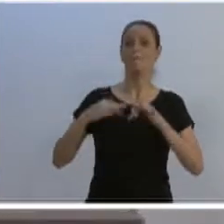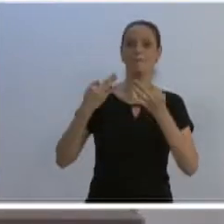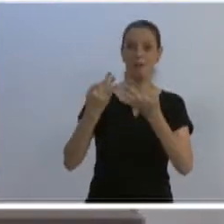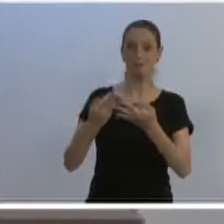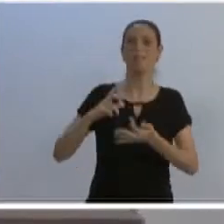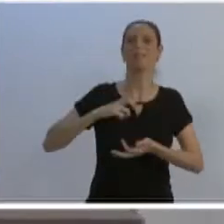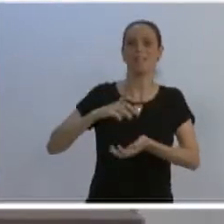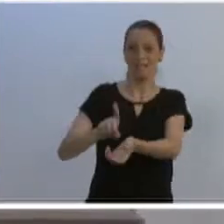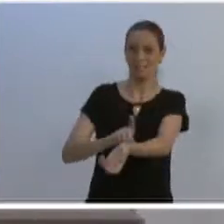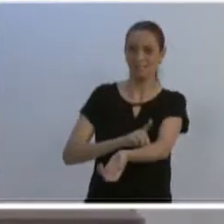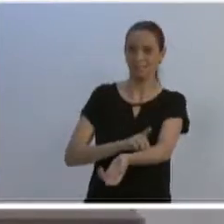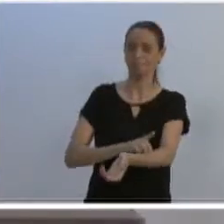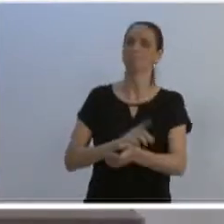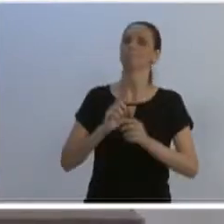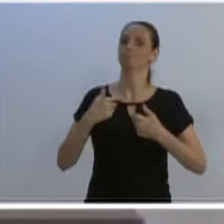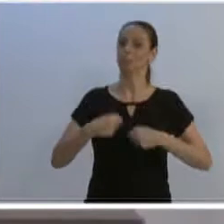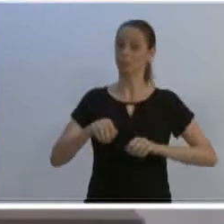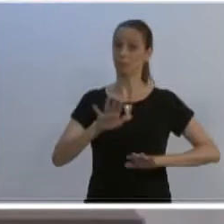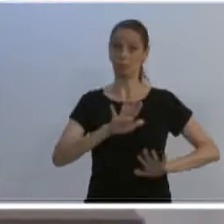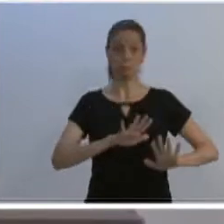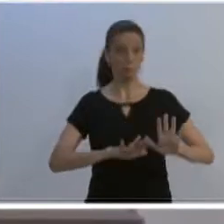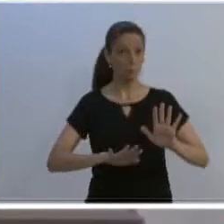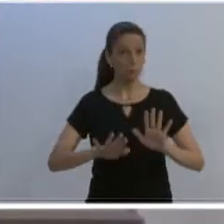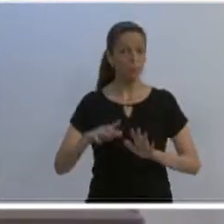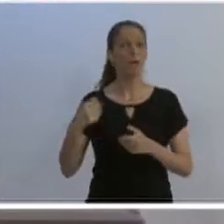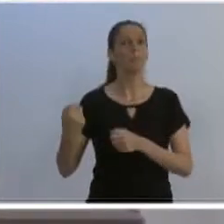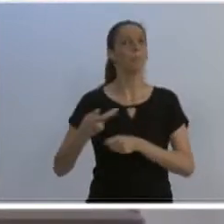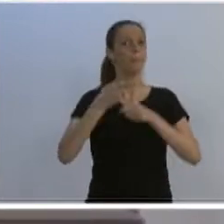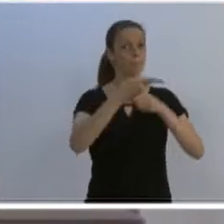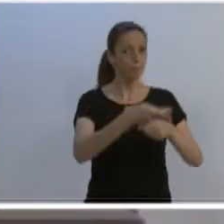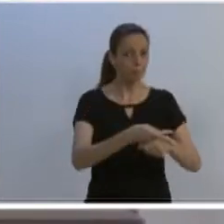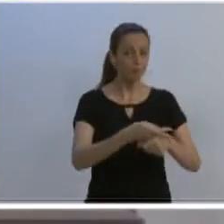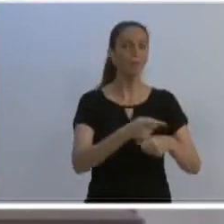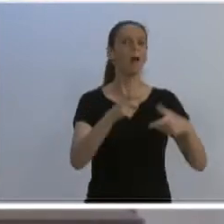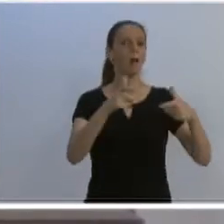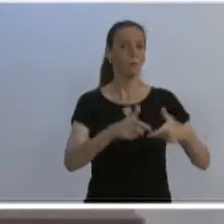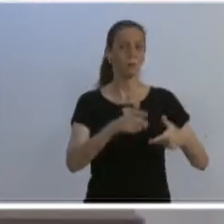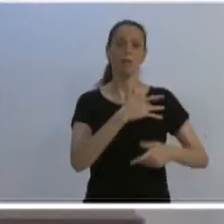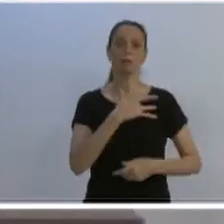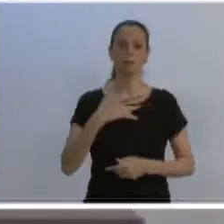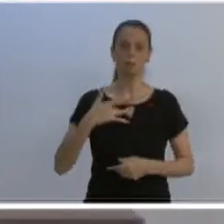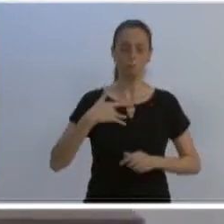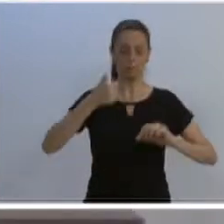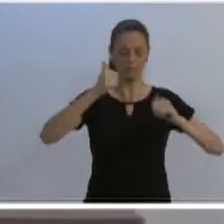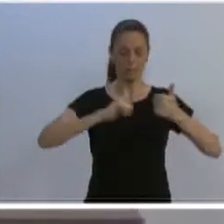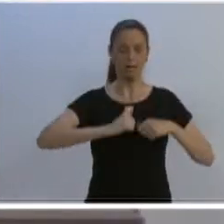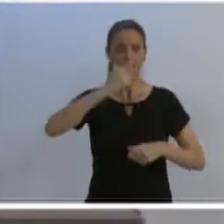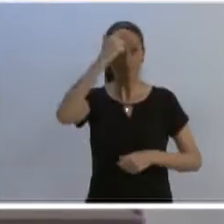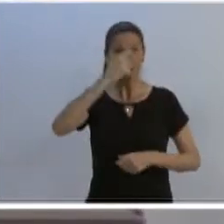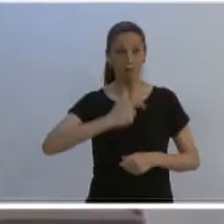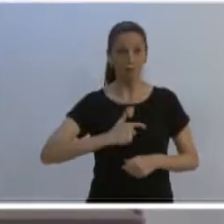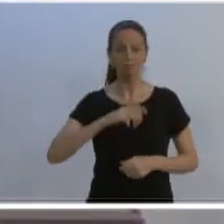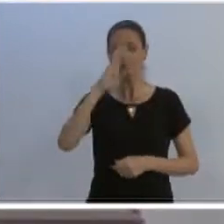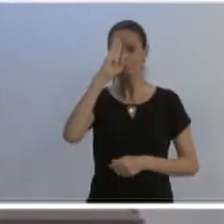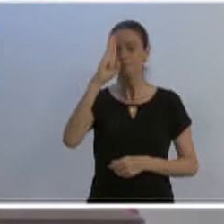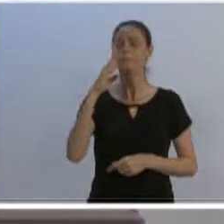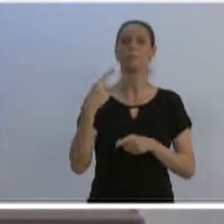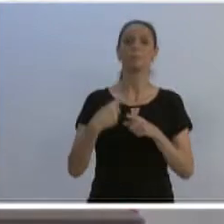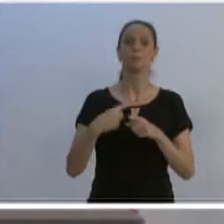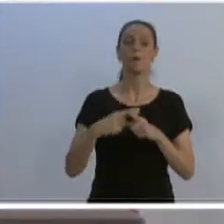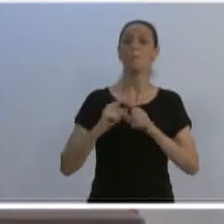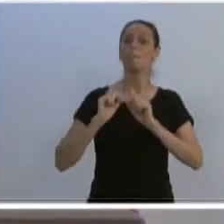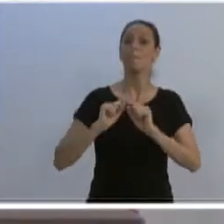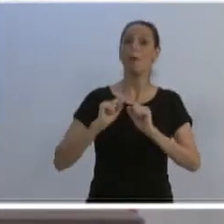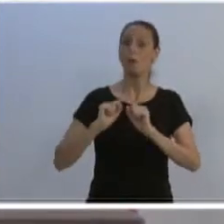que prestem atenção, né, que procurem a sua unidade de saúde para, eventualmente, fazer uma avaliação, principalmente porque tem uma